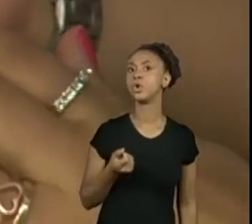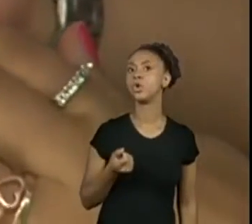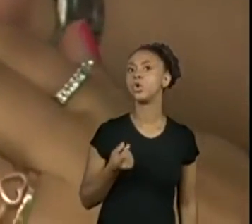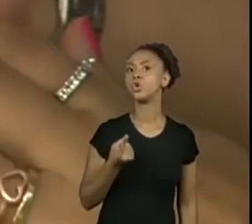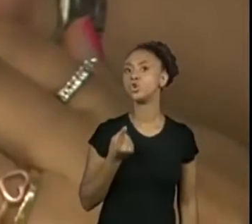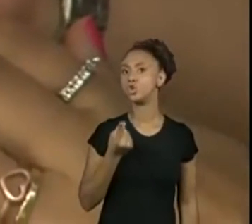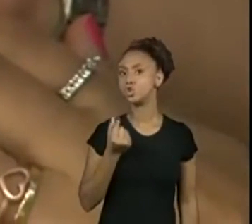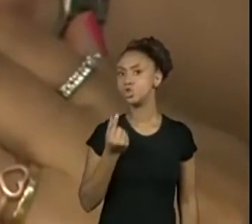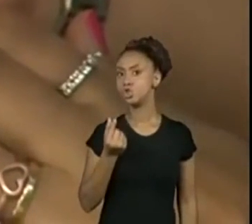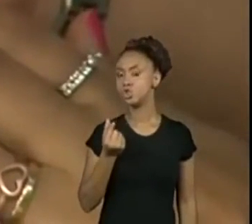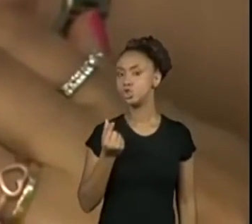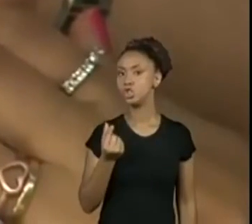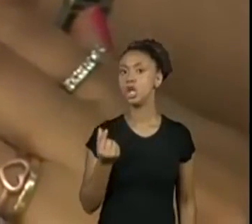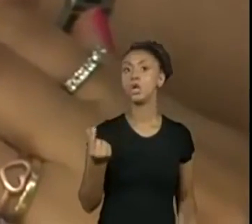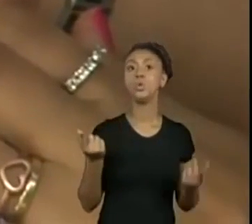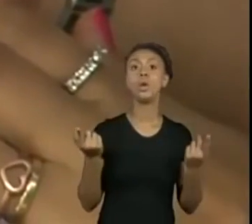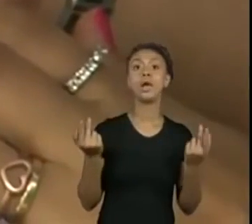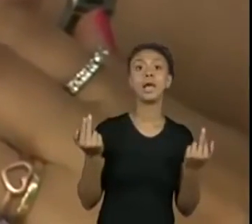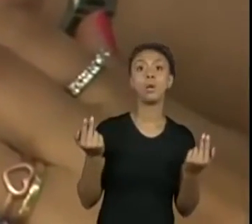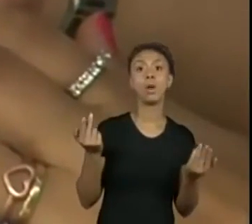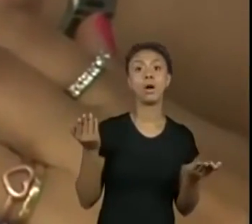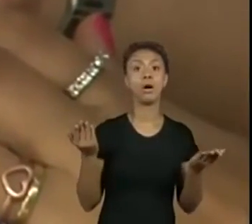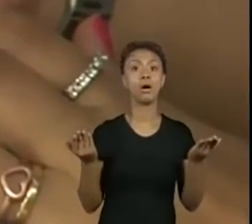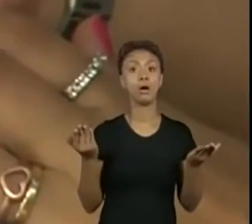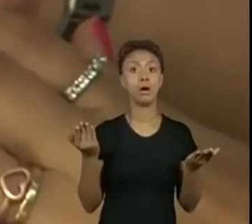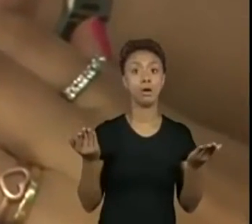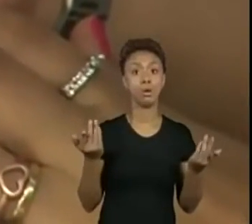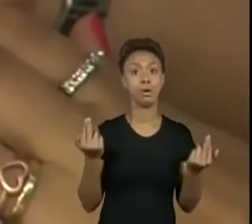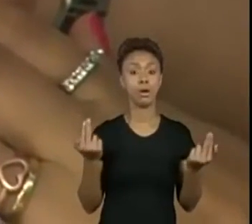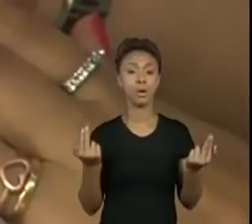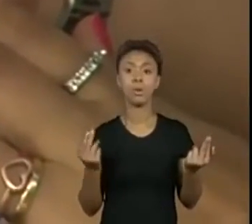ou vocês teriam valores equivalentes?